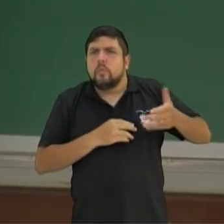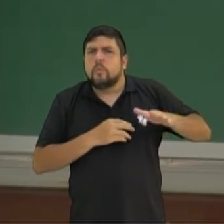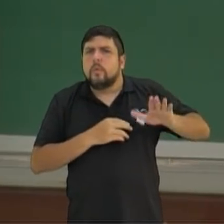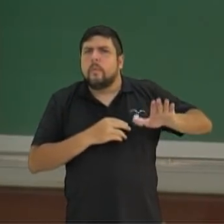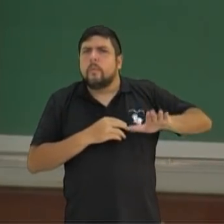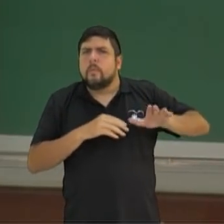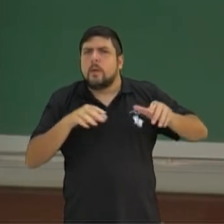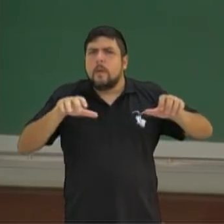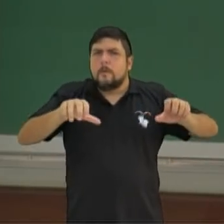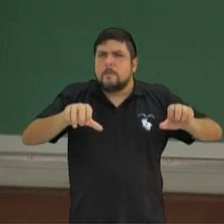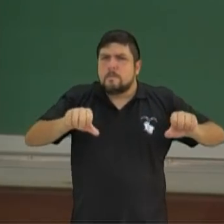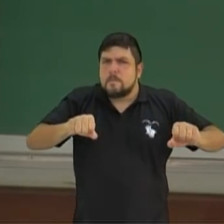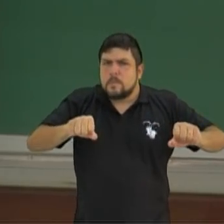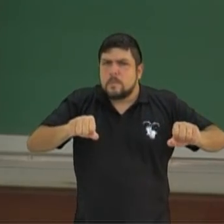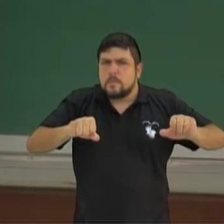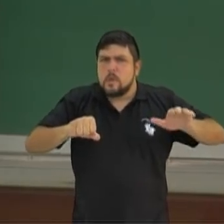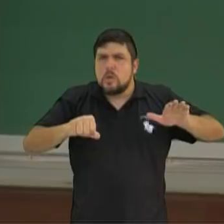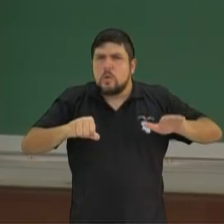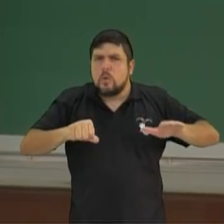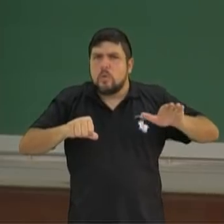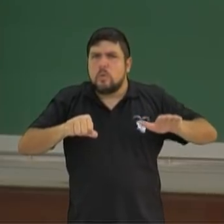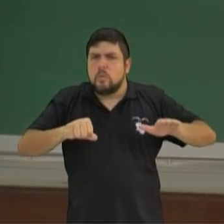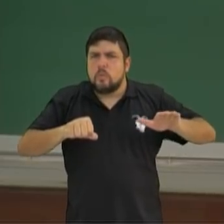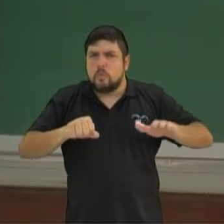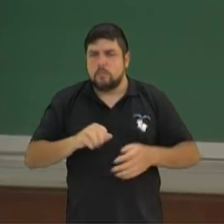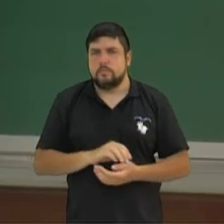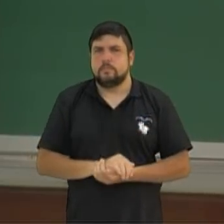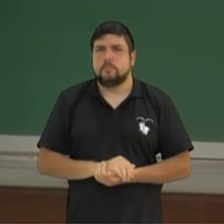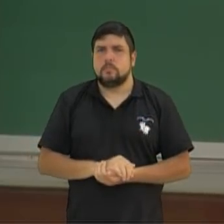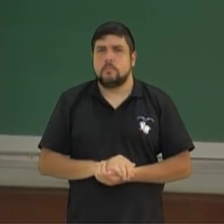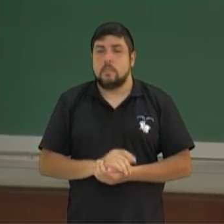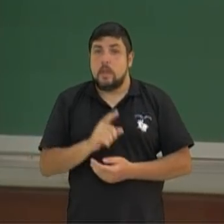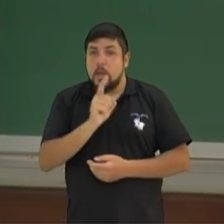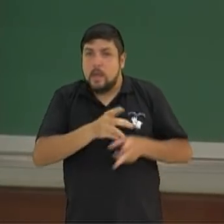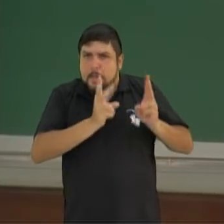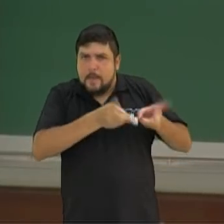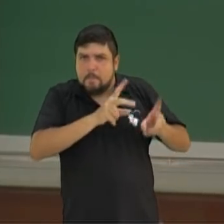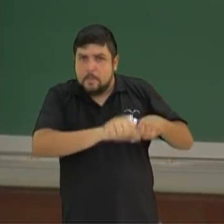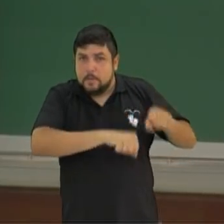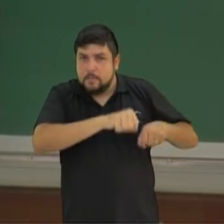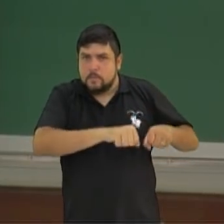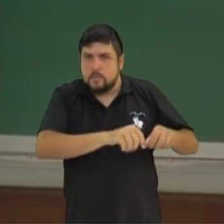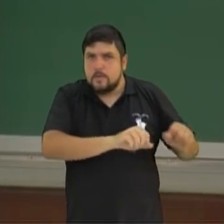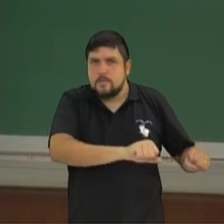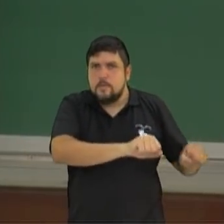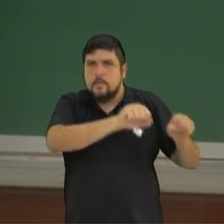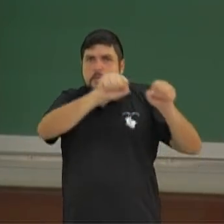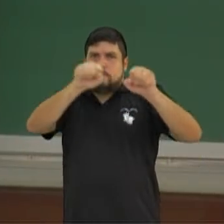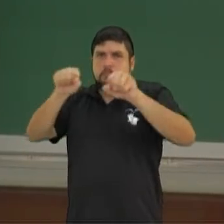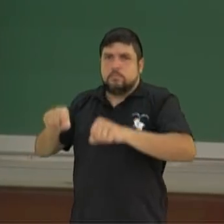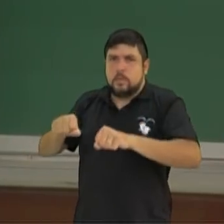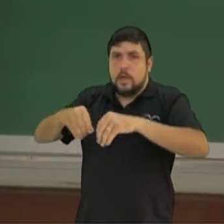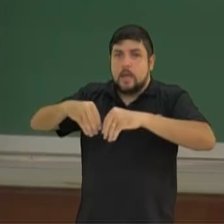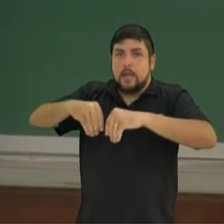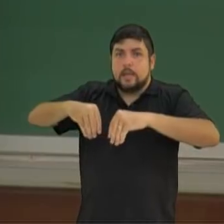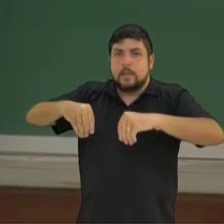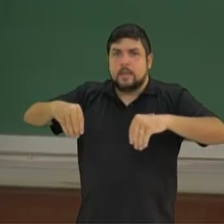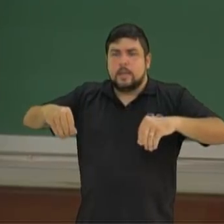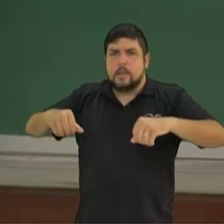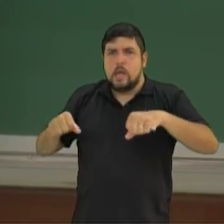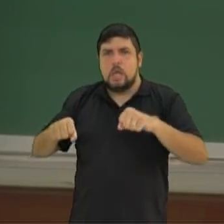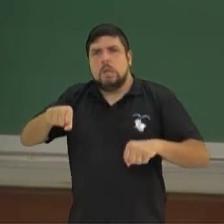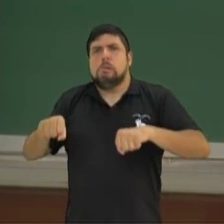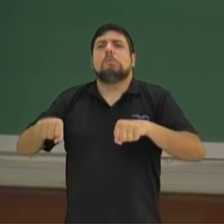poucos. Quando os ciclistas pegaram essa bicicleta de estrada e colocaram na terra, eles perceberam que não